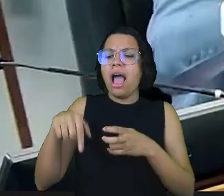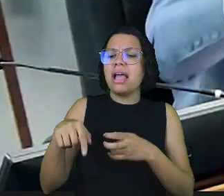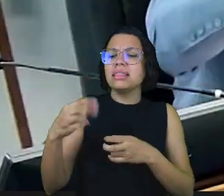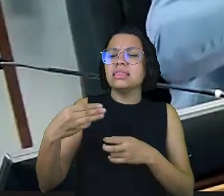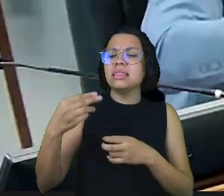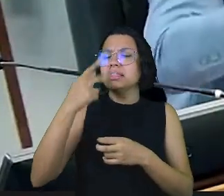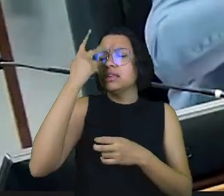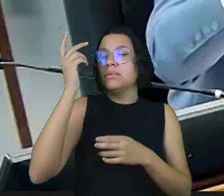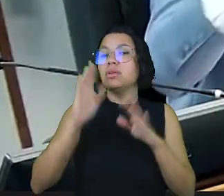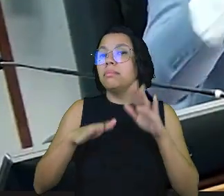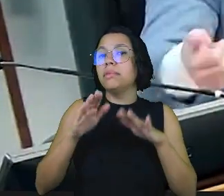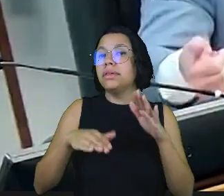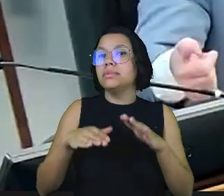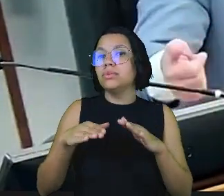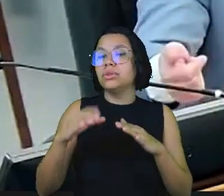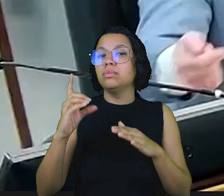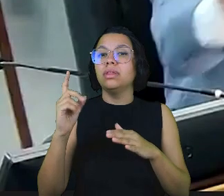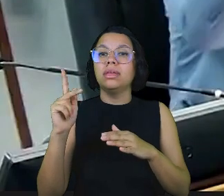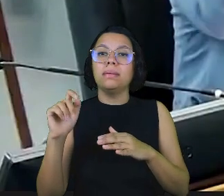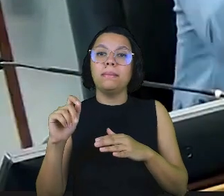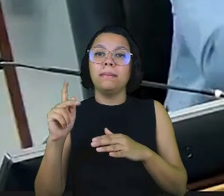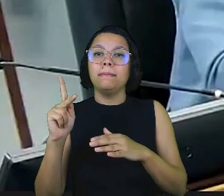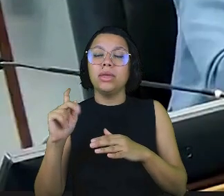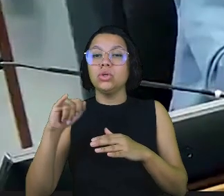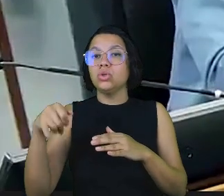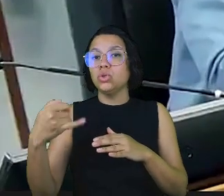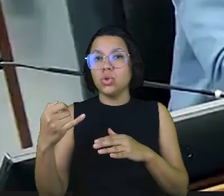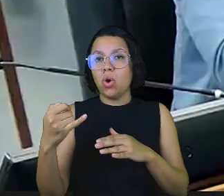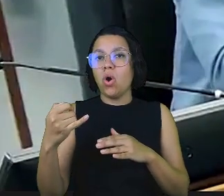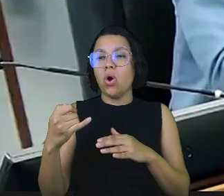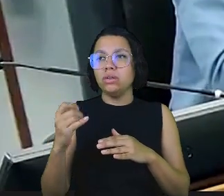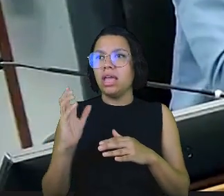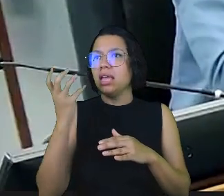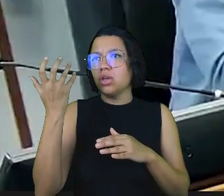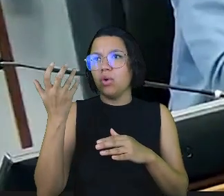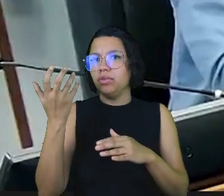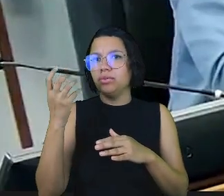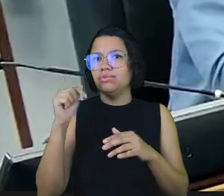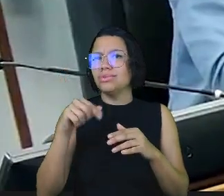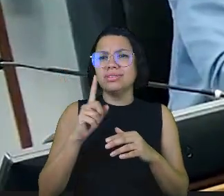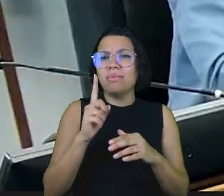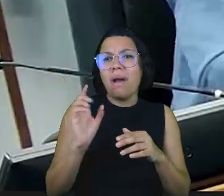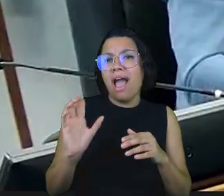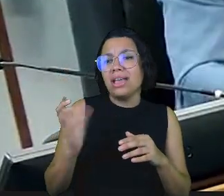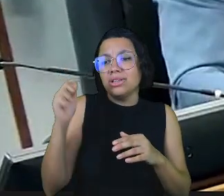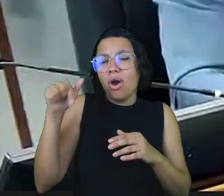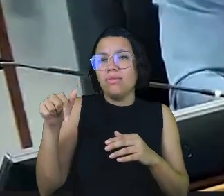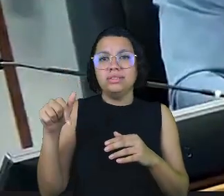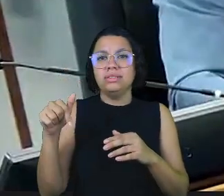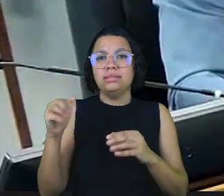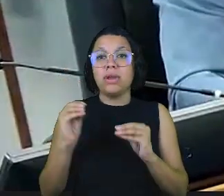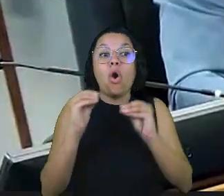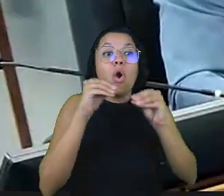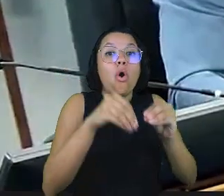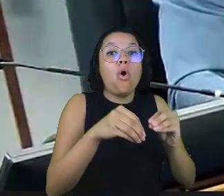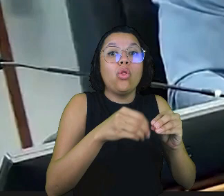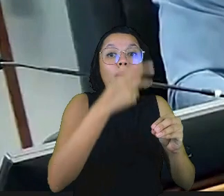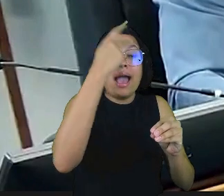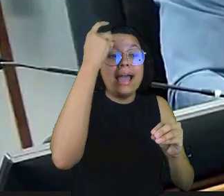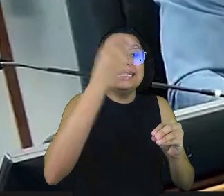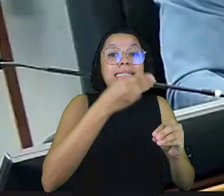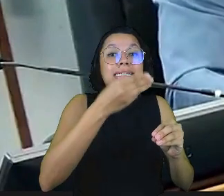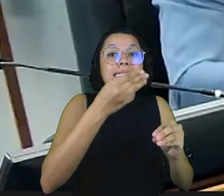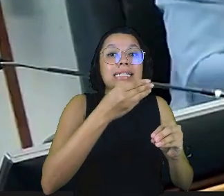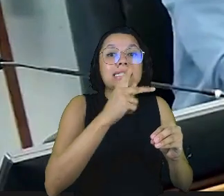resolvido, porque você não resolve o IDPJ para colocar esse terceiro no polo passivo, senão nós estaríamos